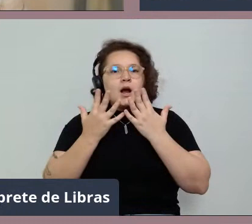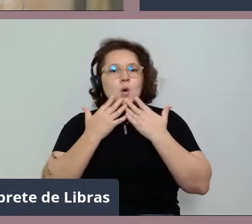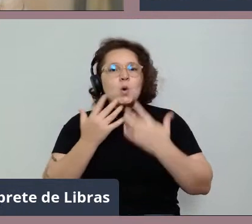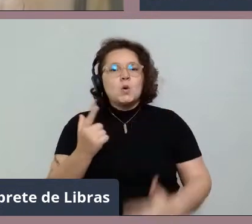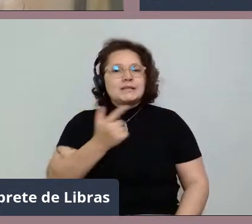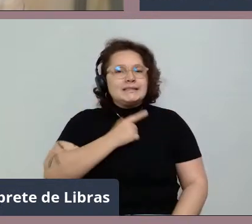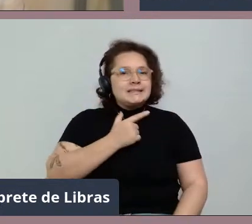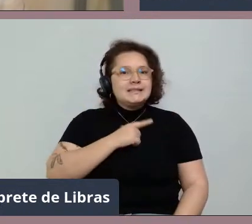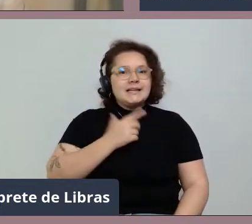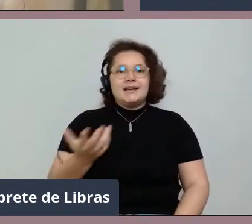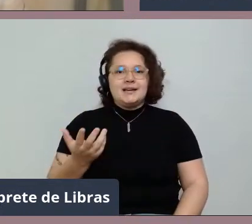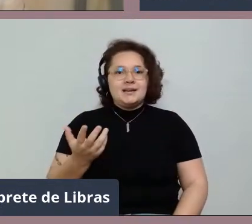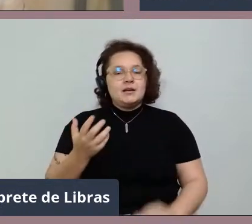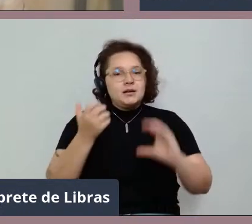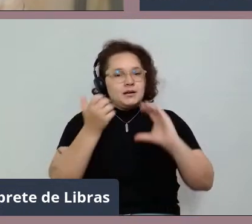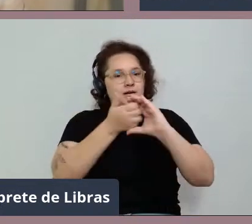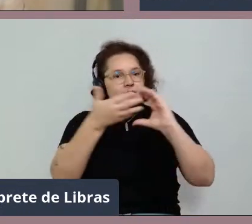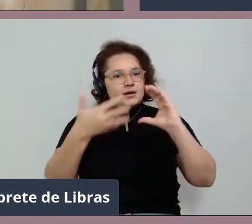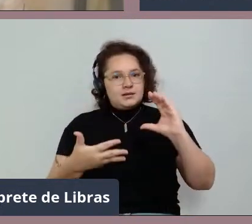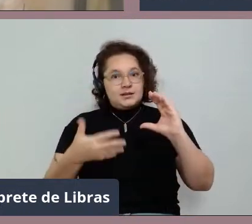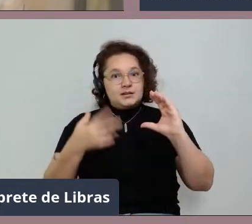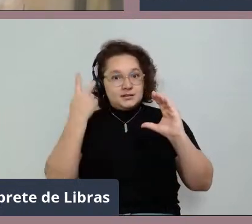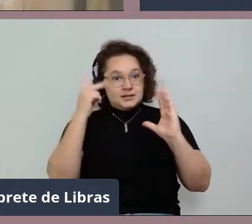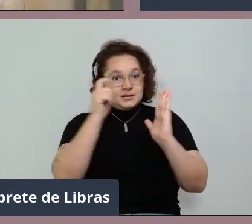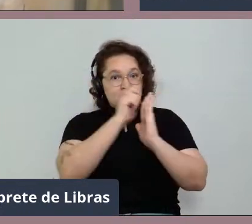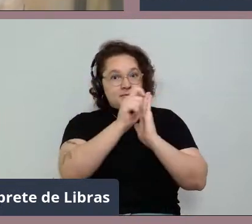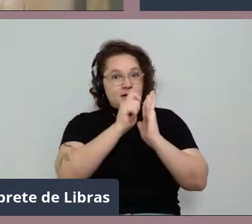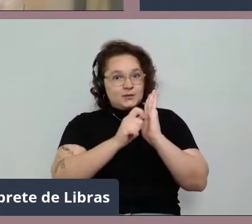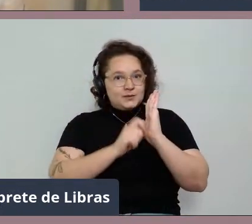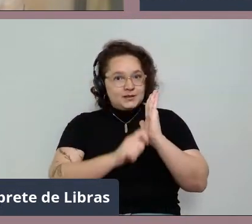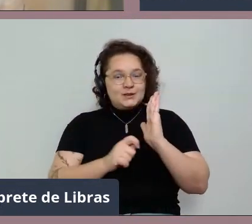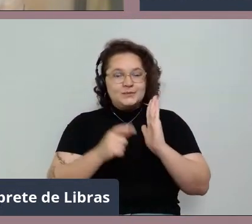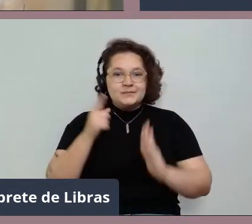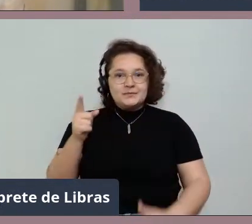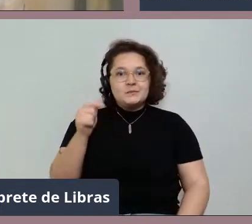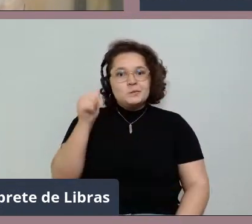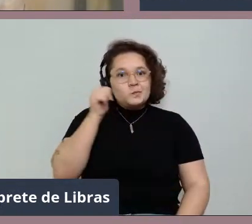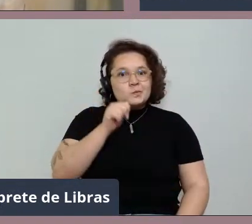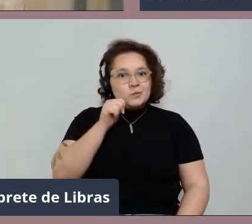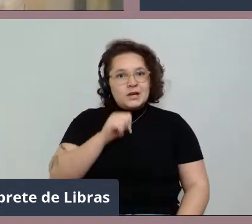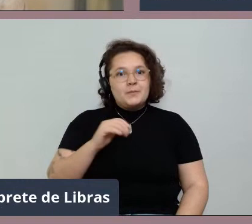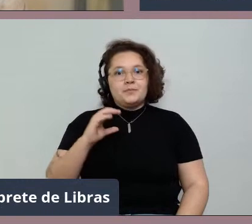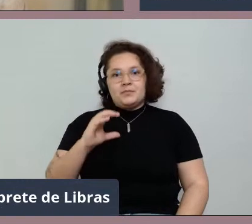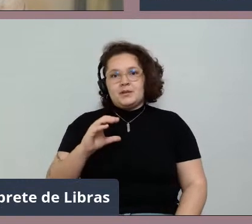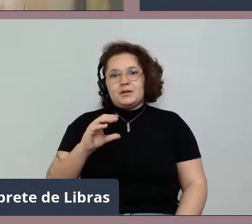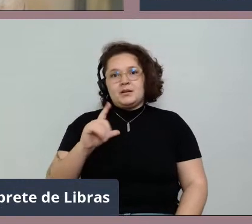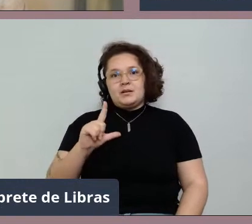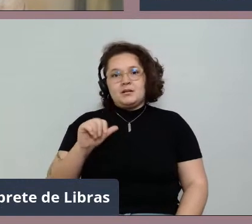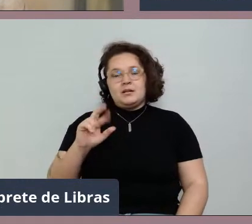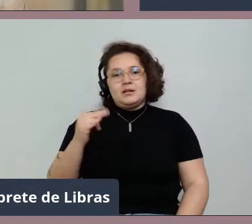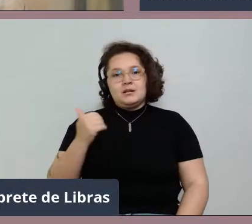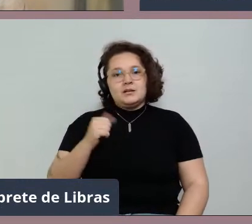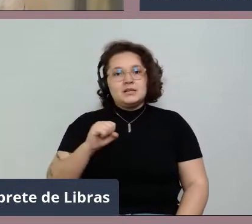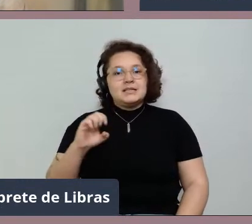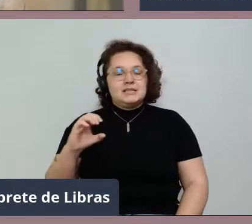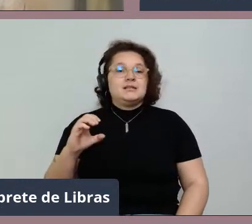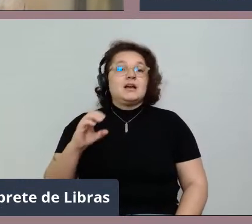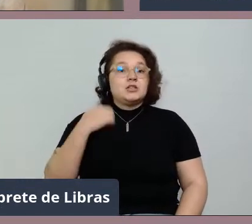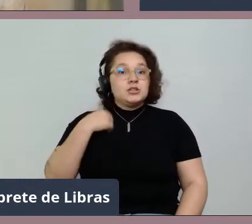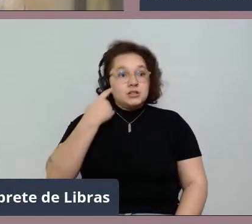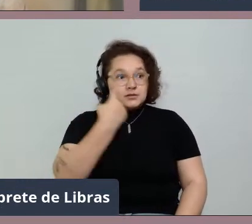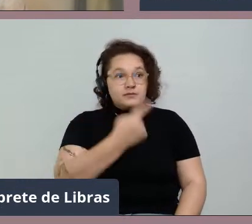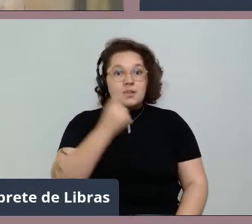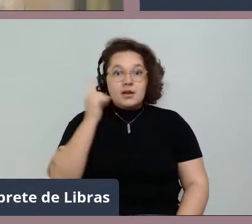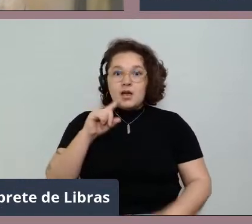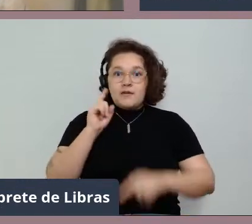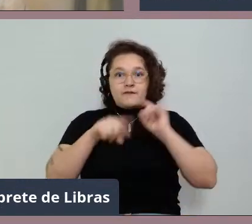tem esses manuscritos da Clarice, que vocês veem que são muito variados, são interessantes, desde as